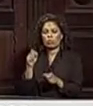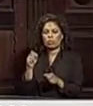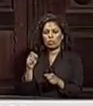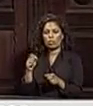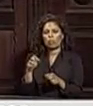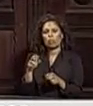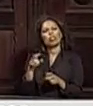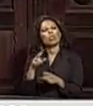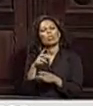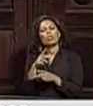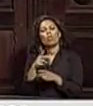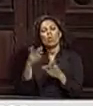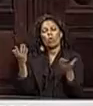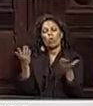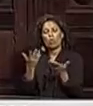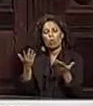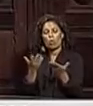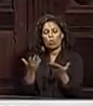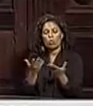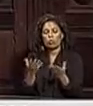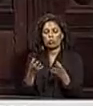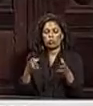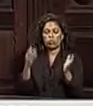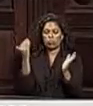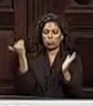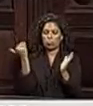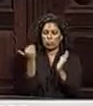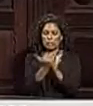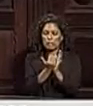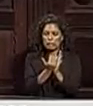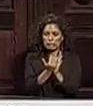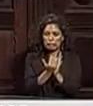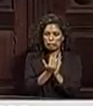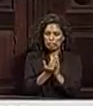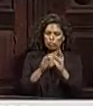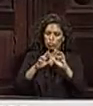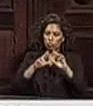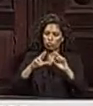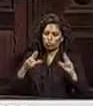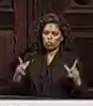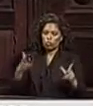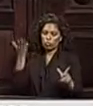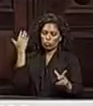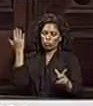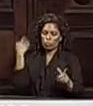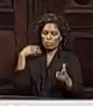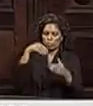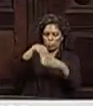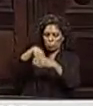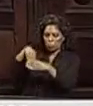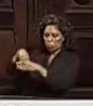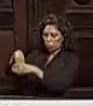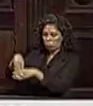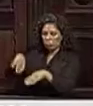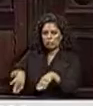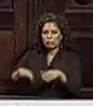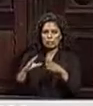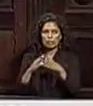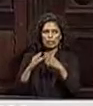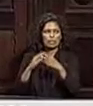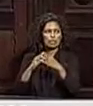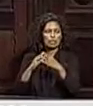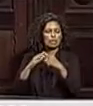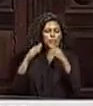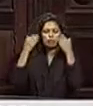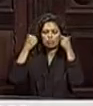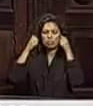a proposta que saiu da Assembleia Legislativa para colaborar com a regulamentação da Lei Candir no Congresso Nacional foi muito boa, mas infelizmente foi acolhida